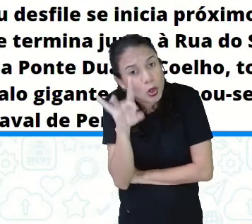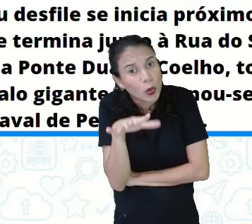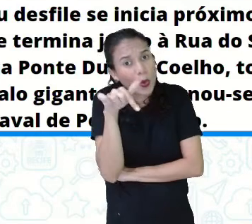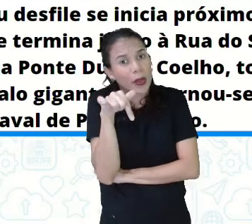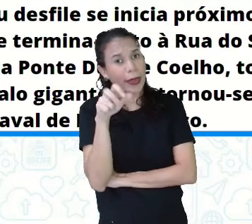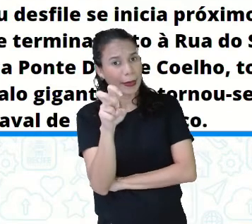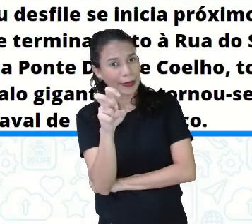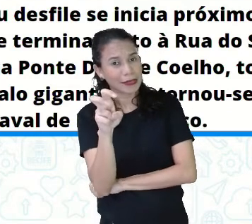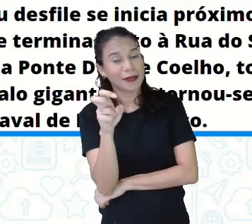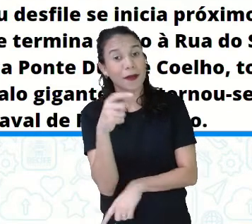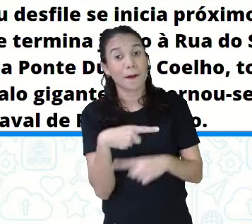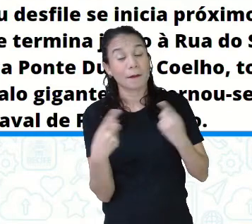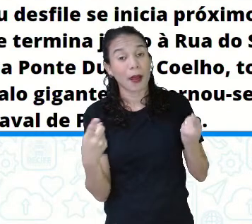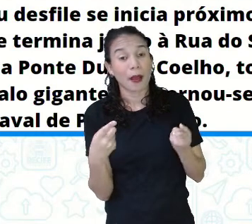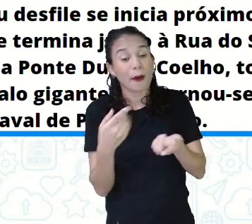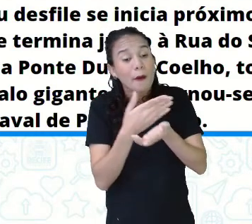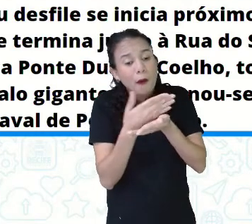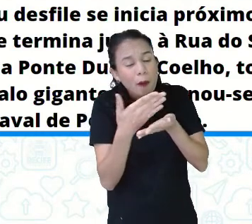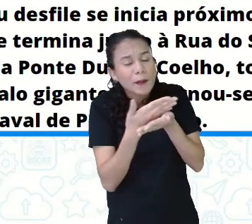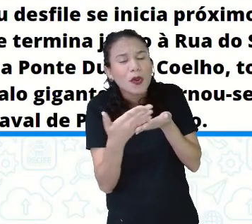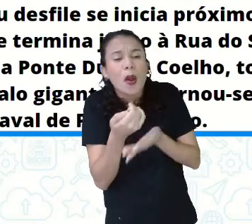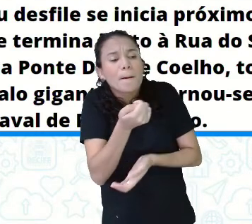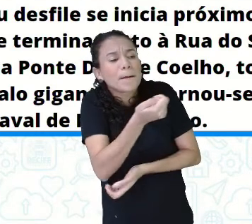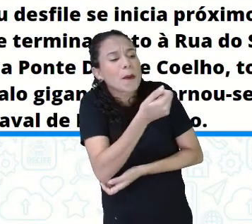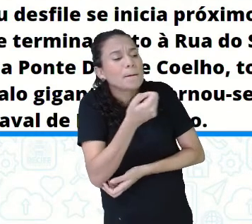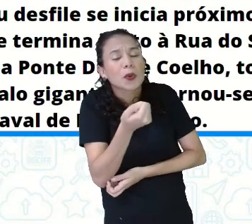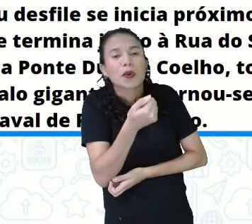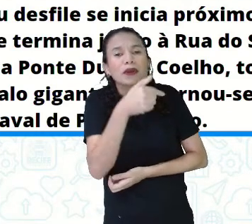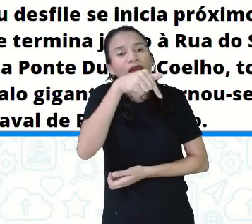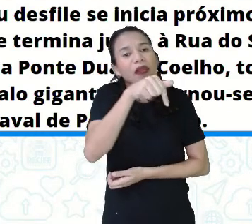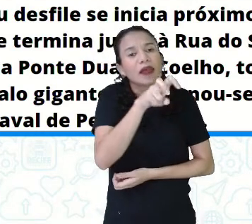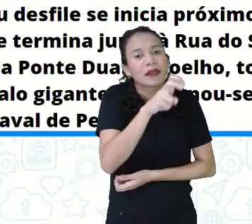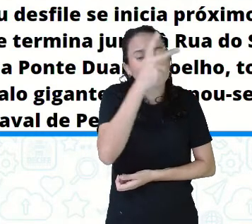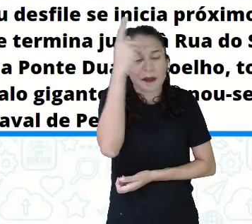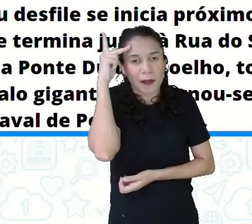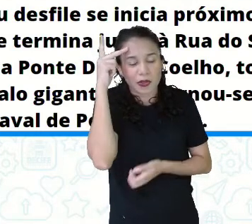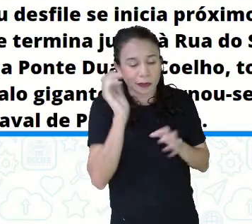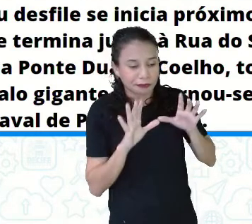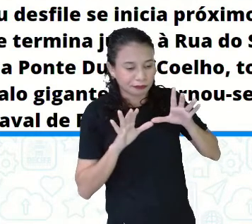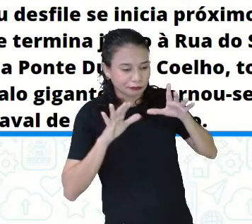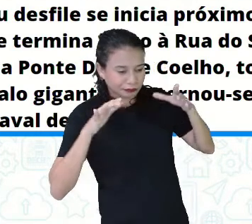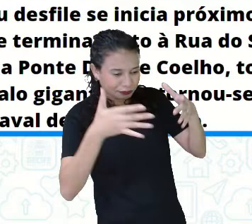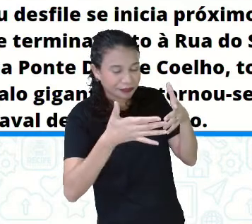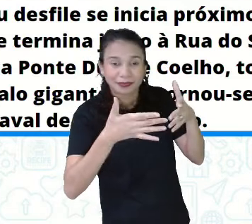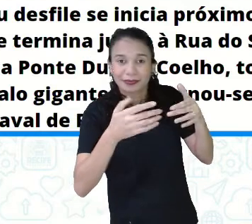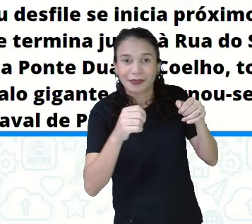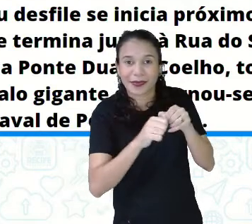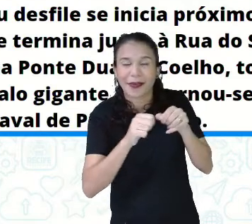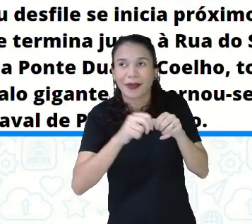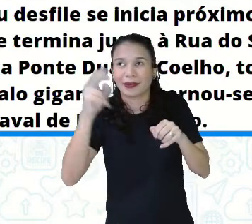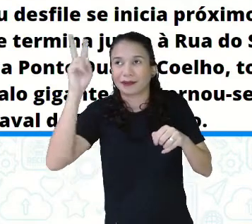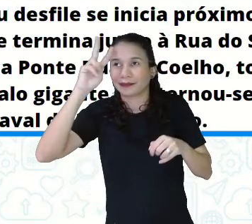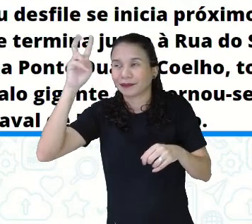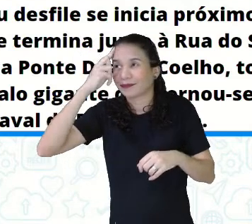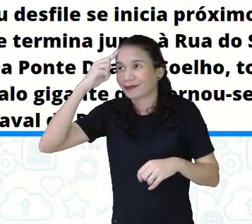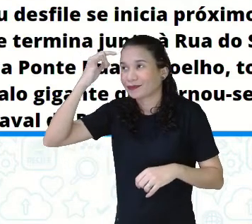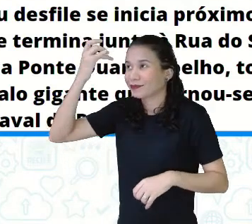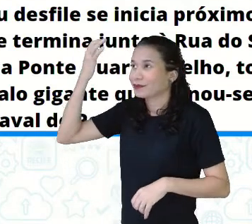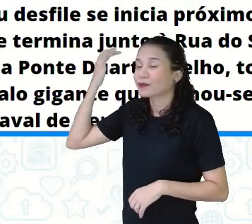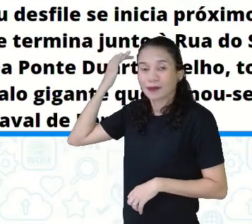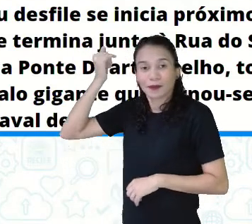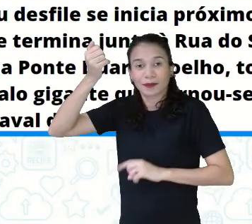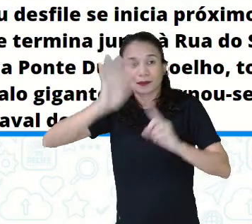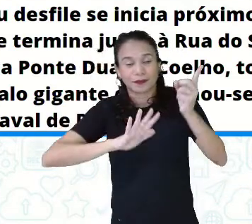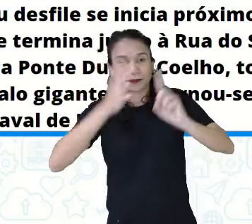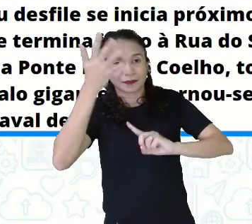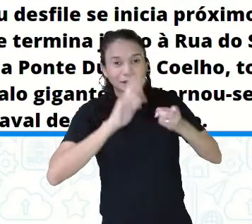gente? Mas este bloco começou desta maneira. 75 pessoas se juntaram para resgatar os antigos carnavais.